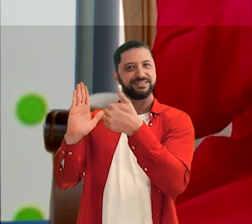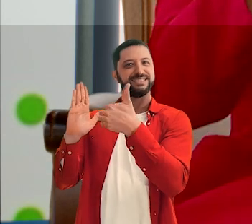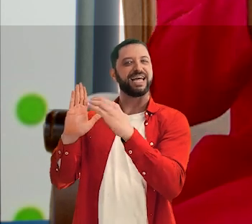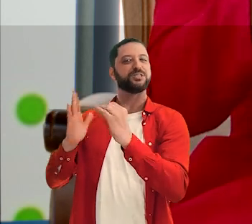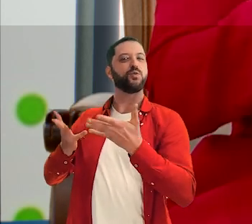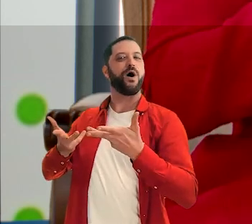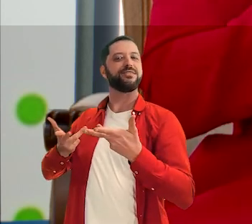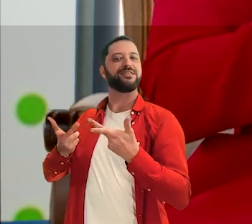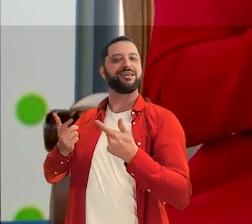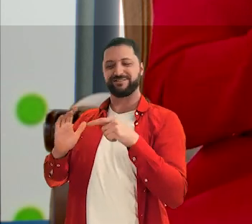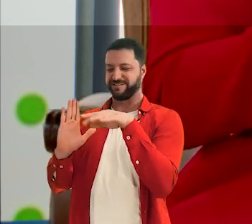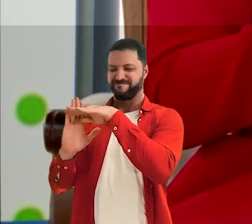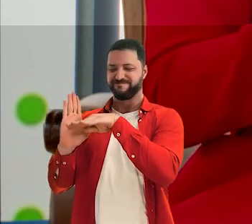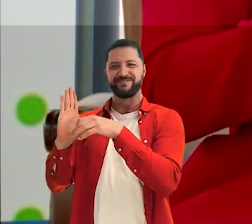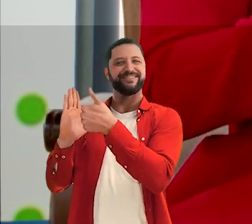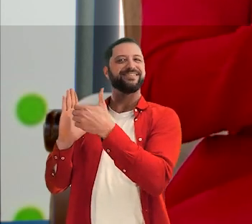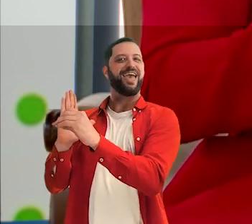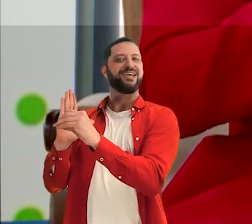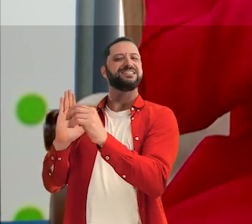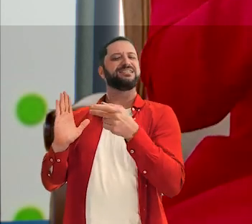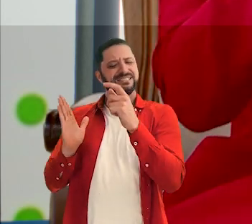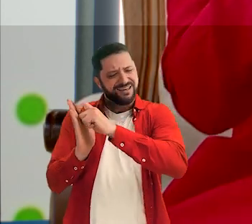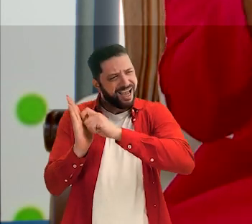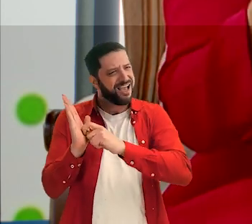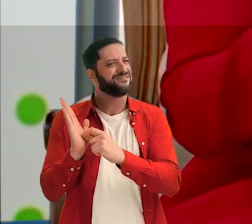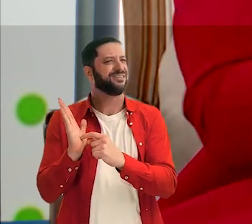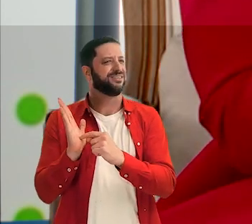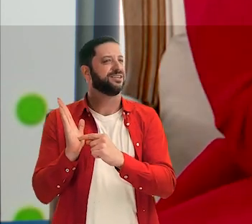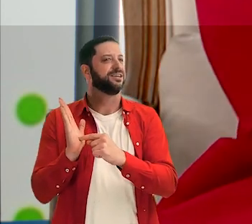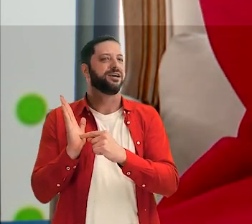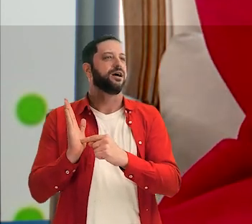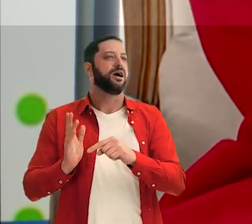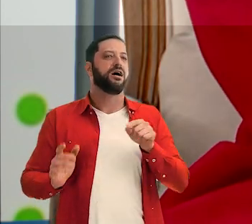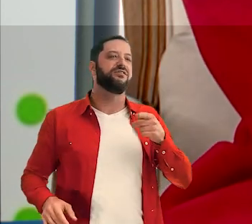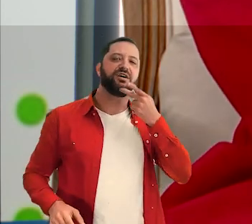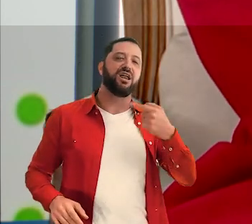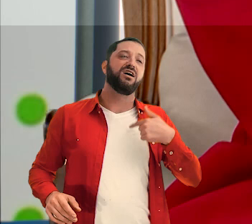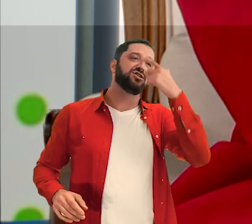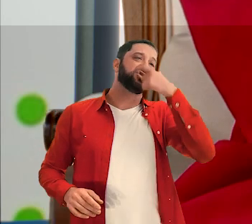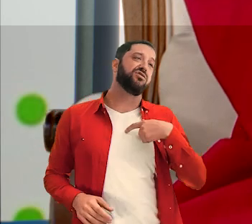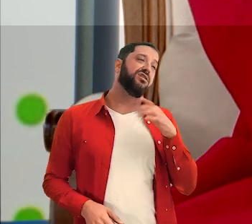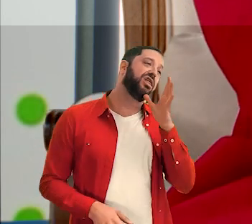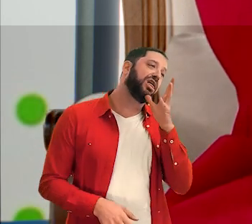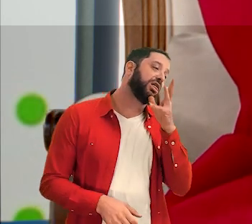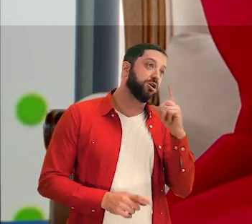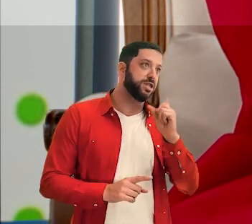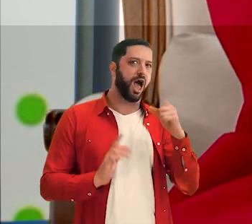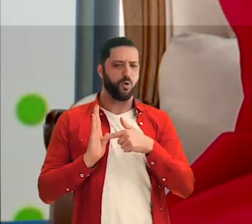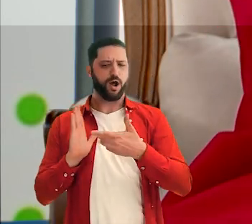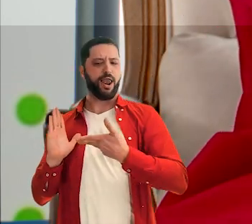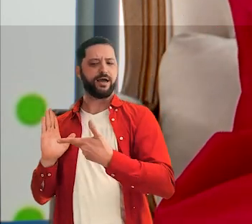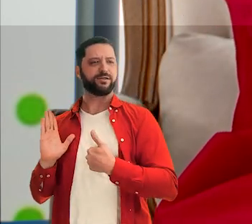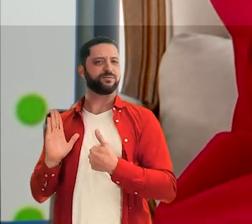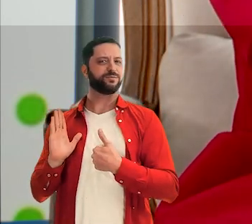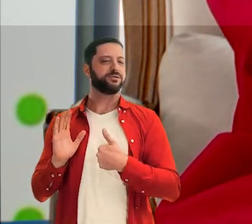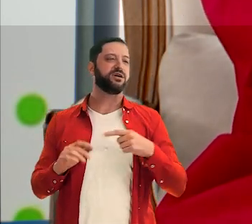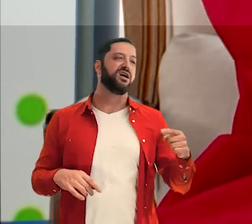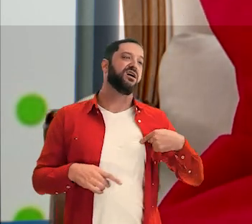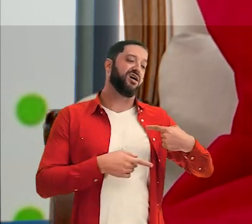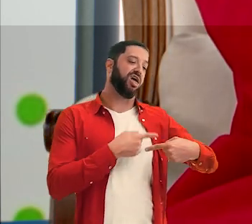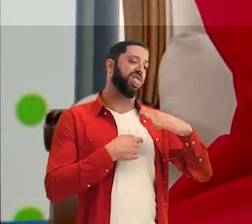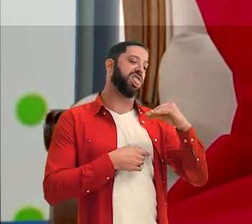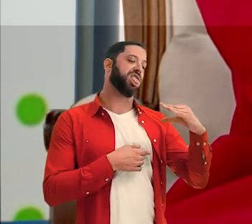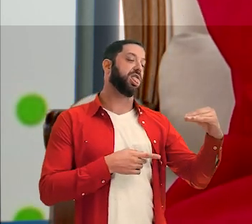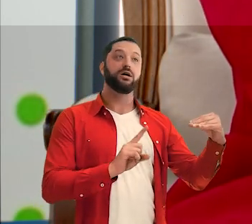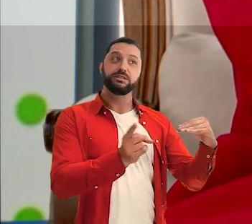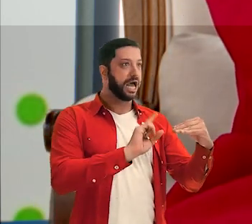coisas, de 10 qualidades que você tem. Começa a evidenciar tudo que você fala, ah, eu sou lerdo, não, eu sou acelerado,